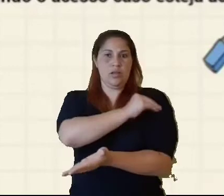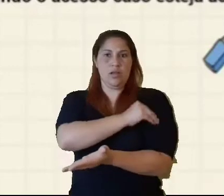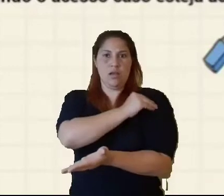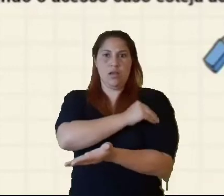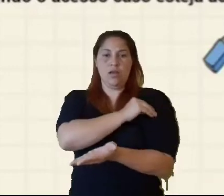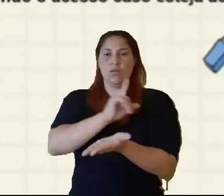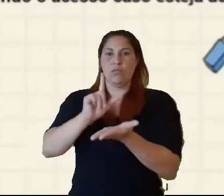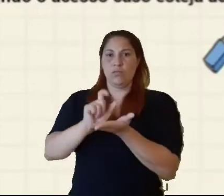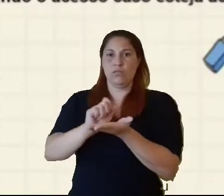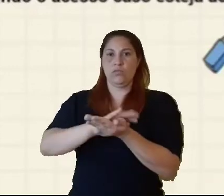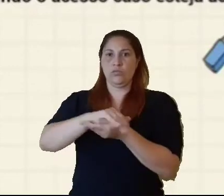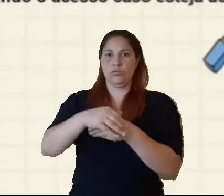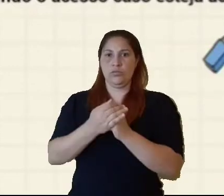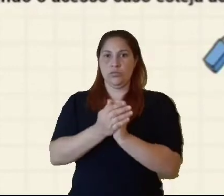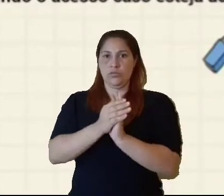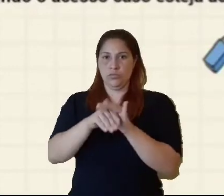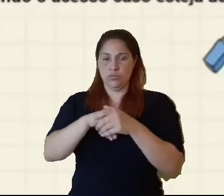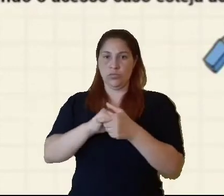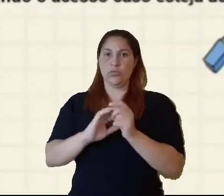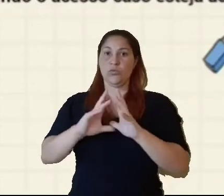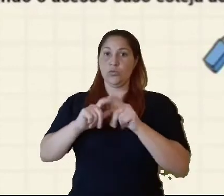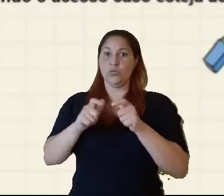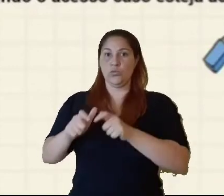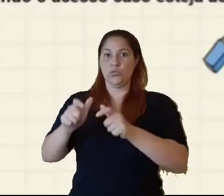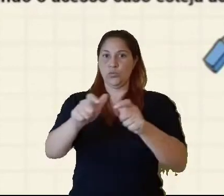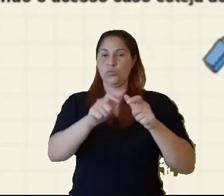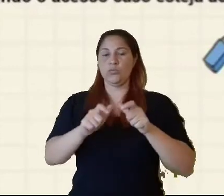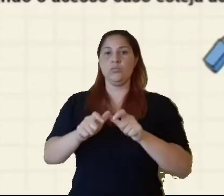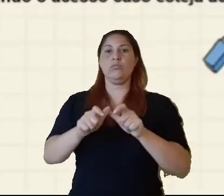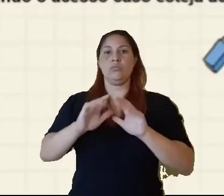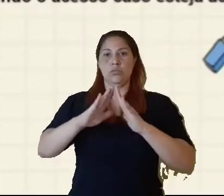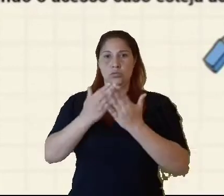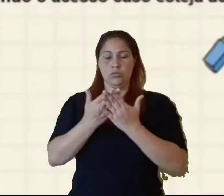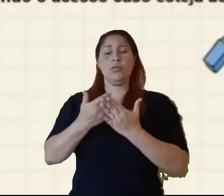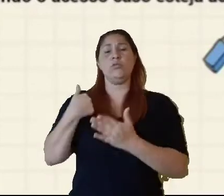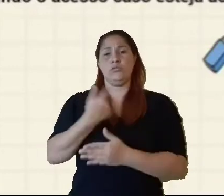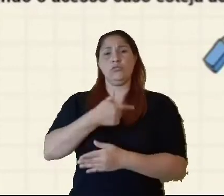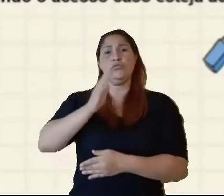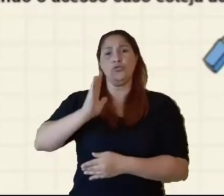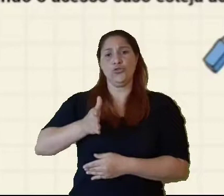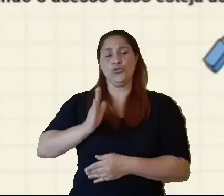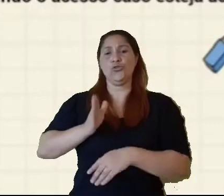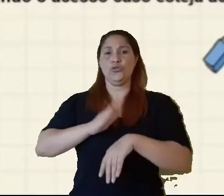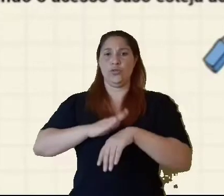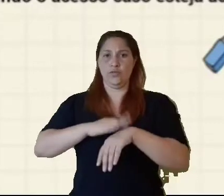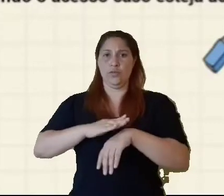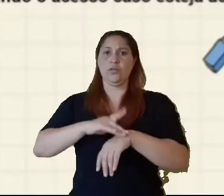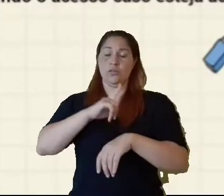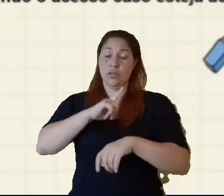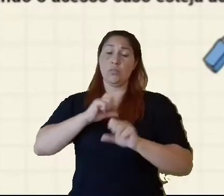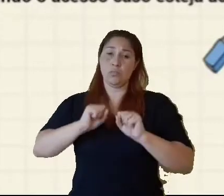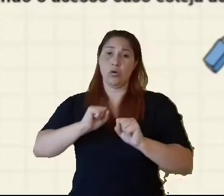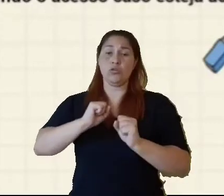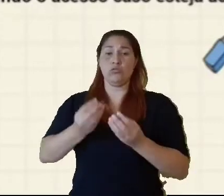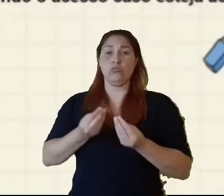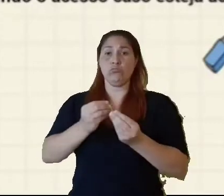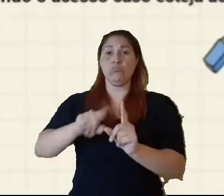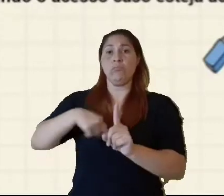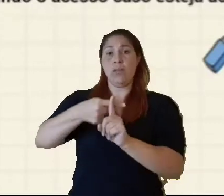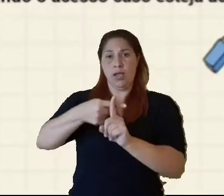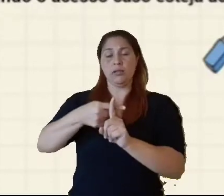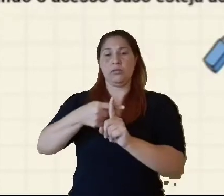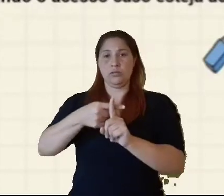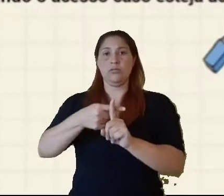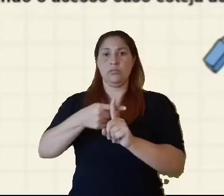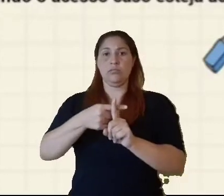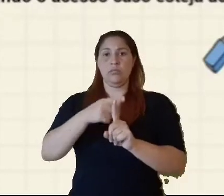pontos estratégicos. Isso a gente já fez, todos os espaços da escola têm o dispenser de álcool em gel, a gente pode até colocar mais alguns, a